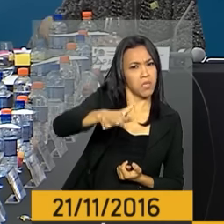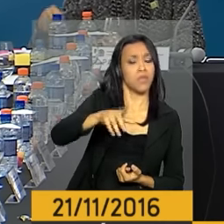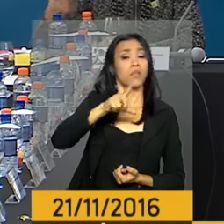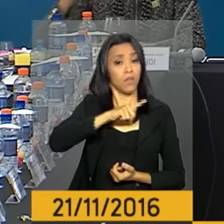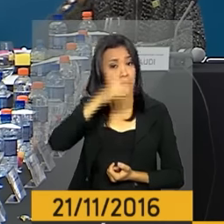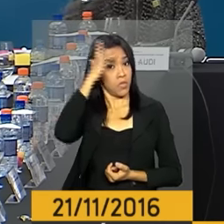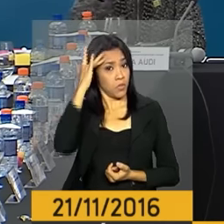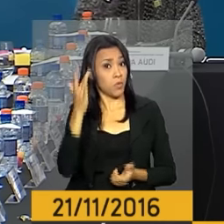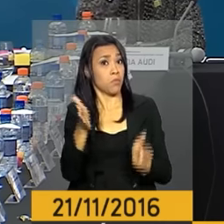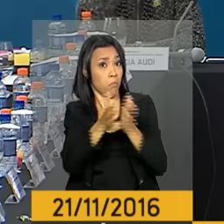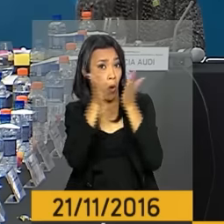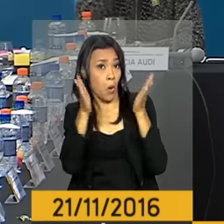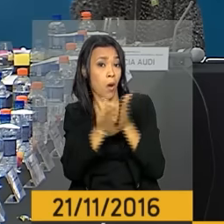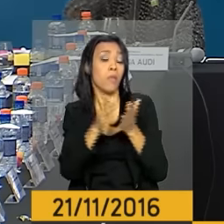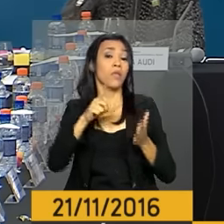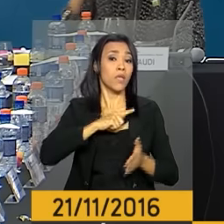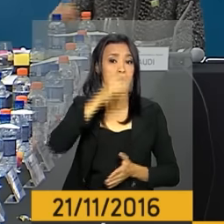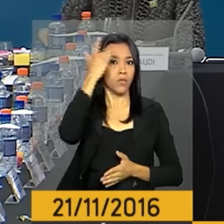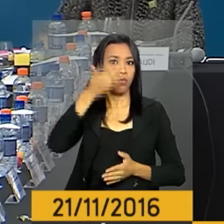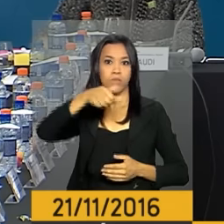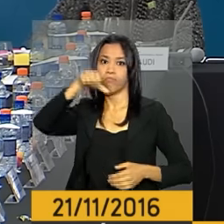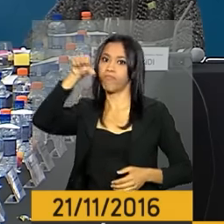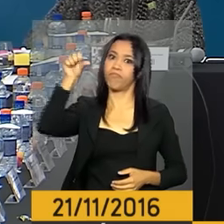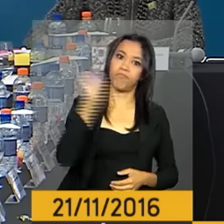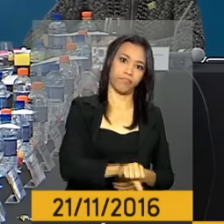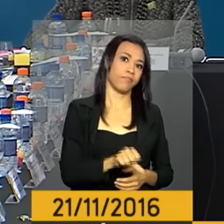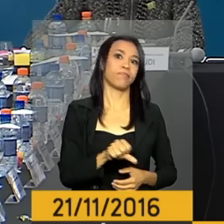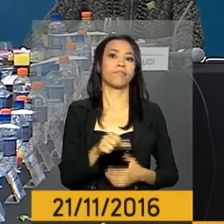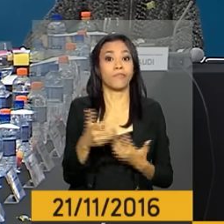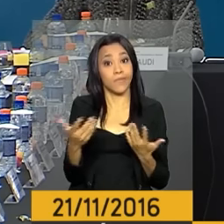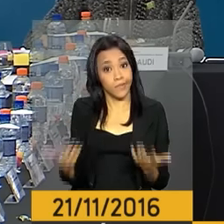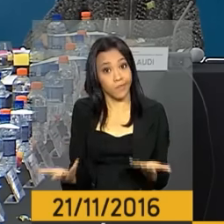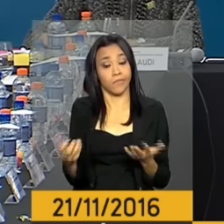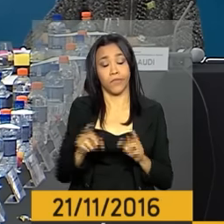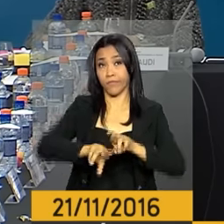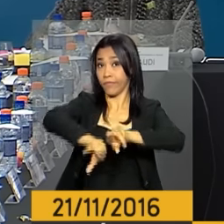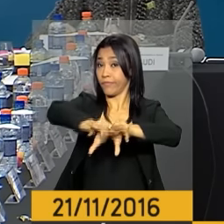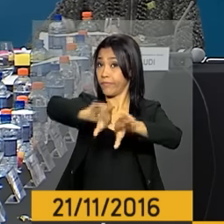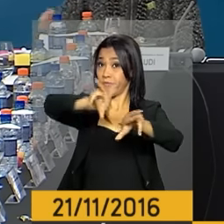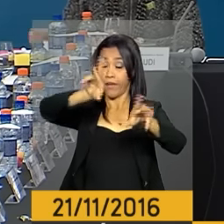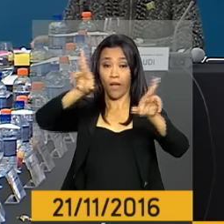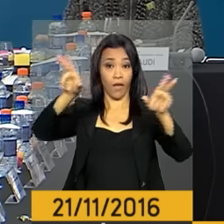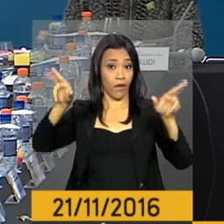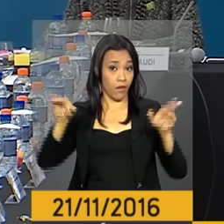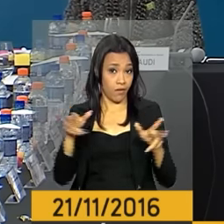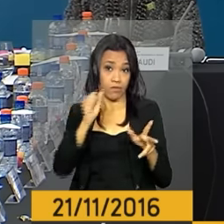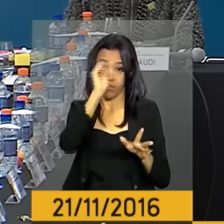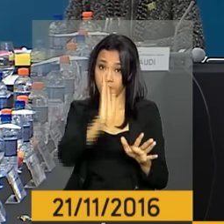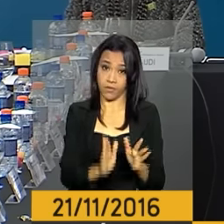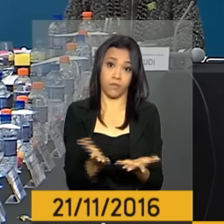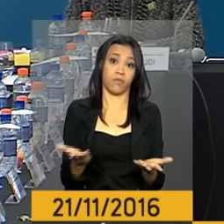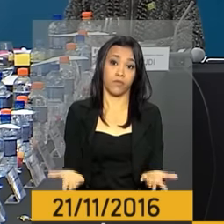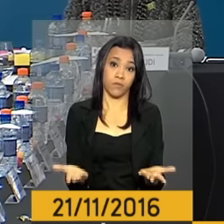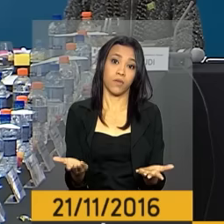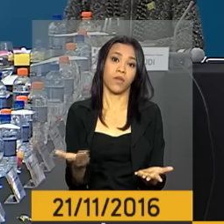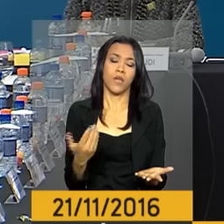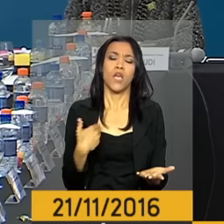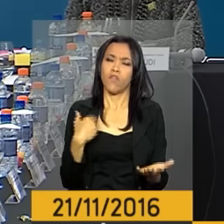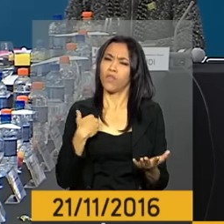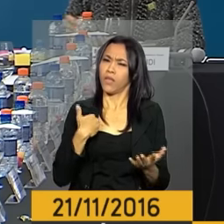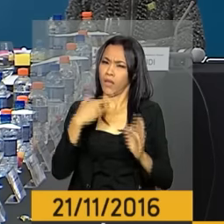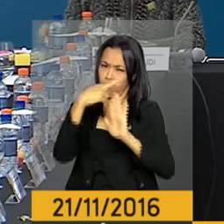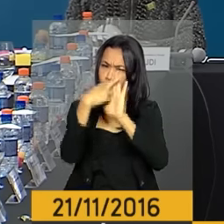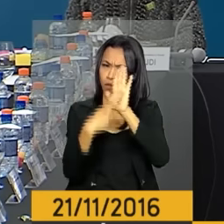gente pobre, tem gente paupérrima. Por isso, nós, por exemplo, vale a pena, estou fazendo até um relatório aos